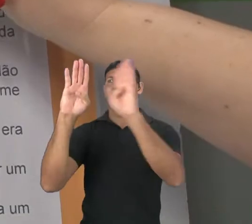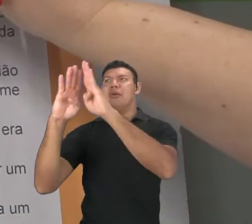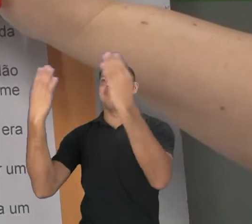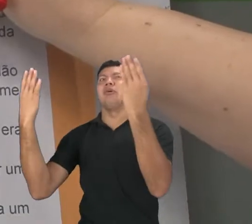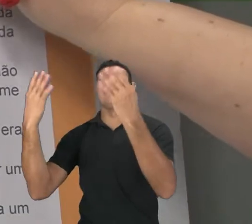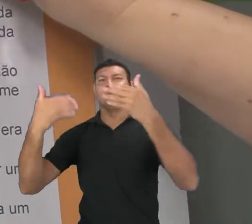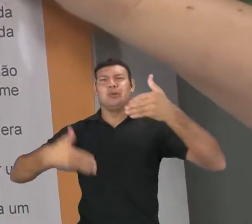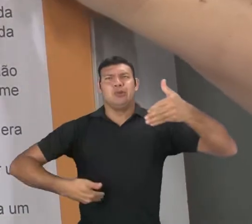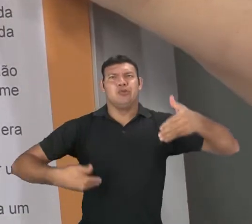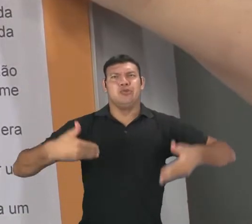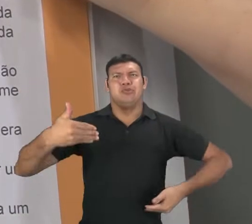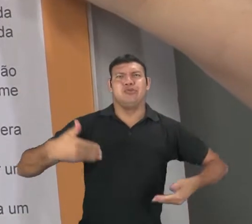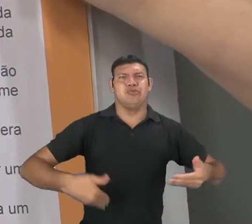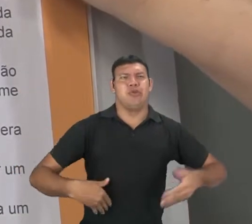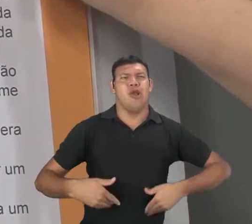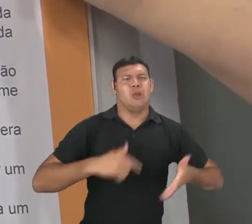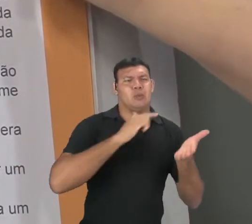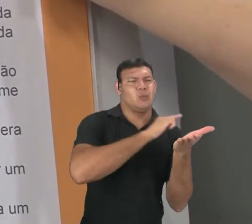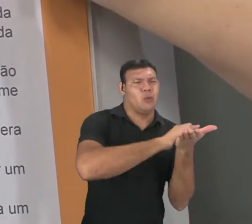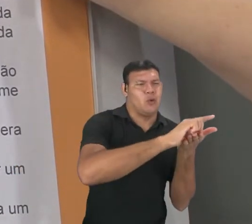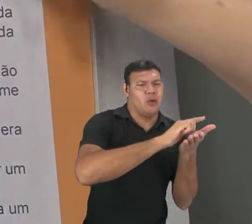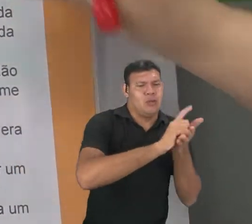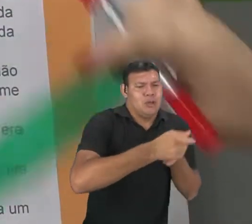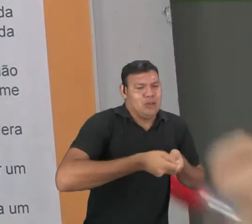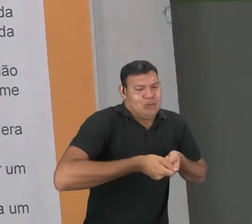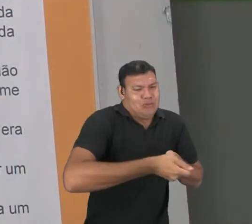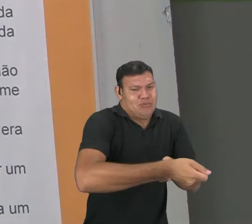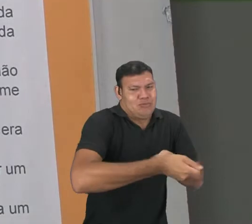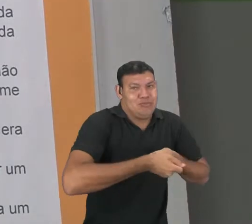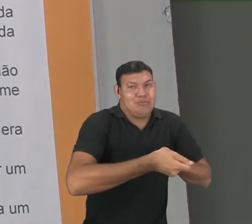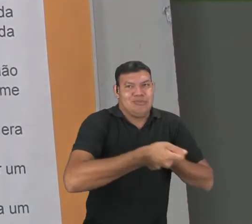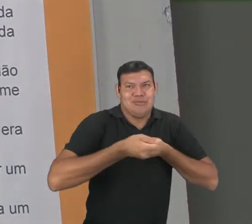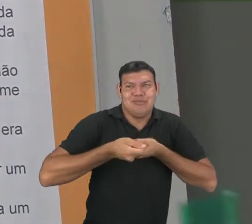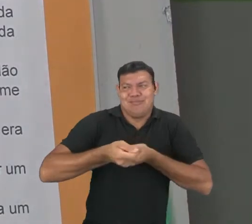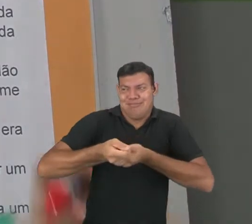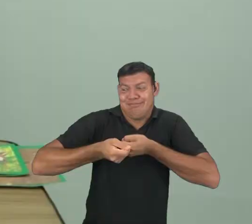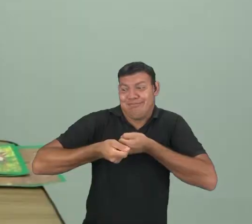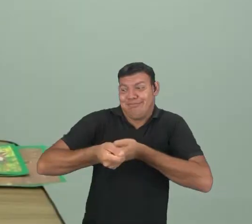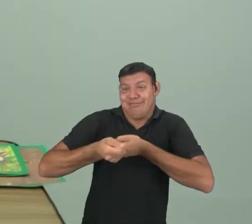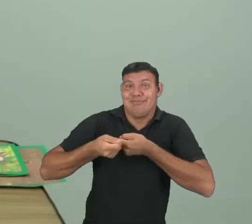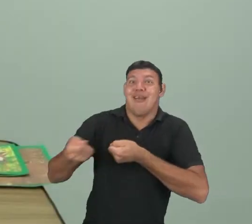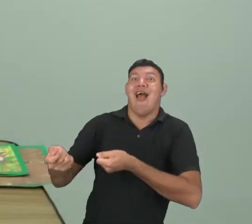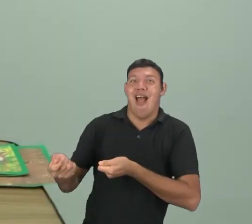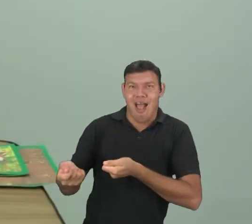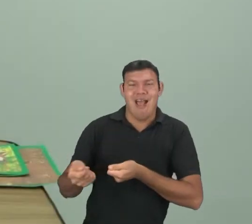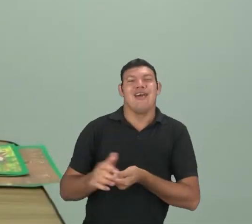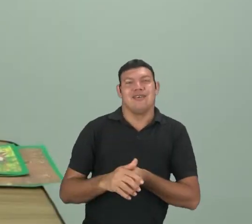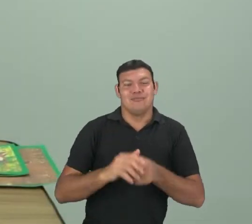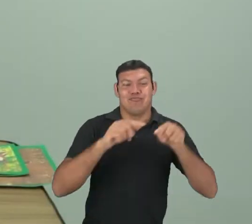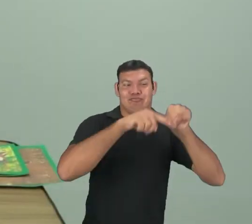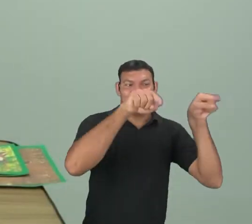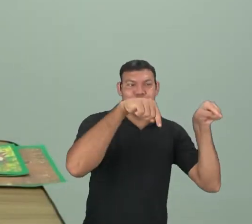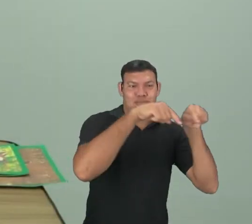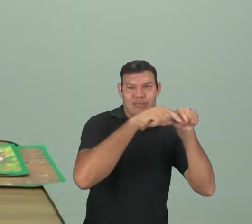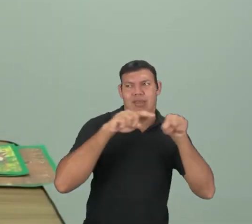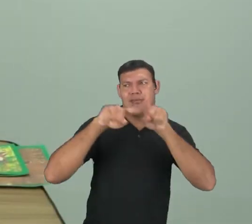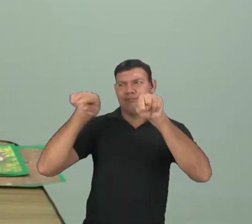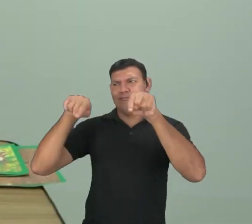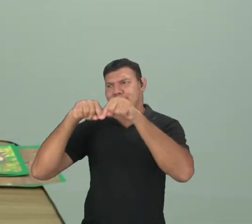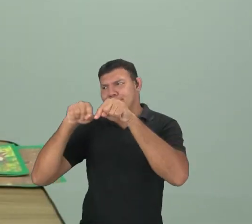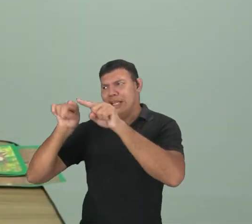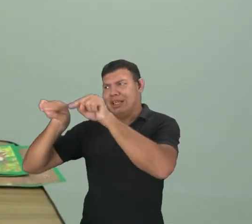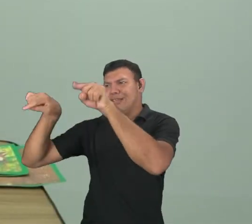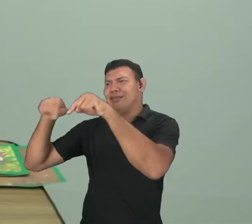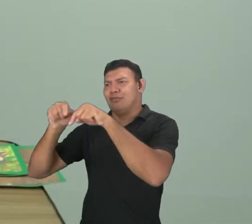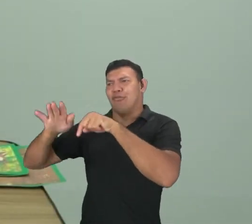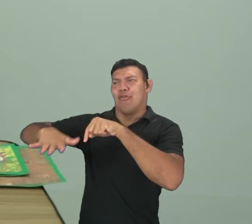criados estavam enxugando, né? Olha só, enxugando as salas, né? Eles estavam enxugando que